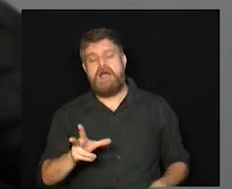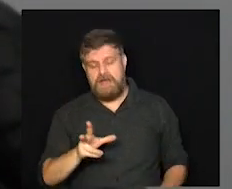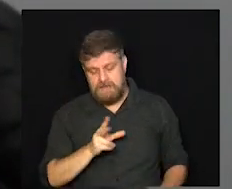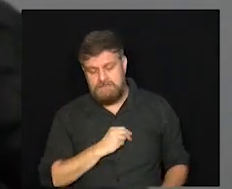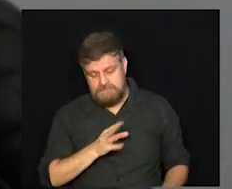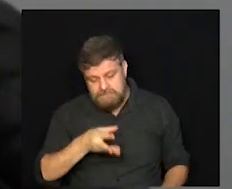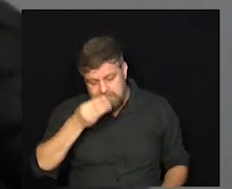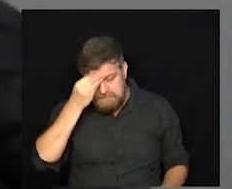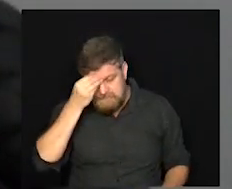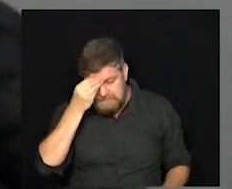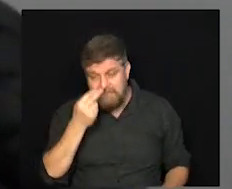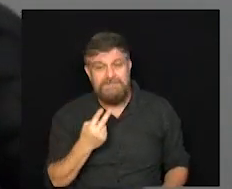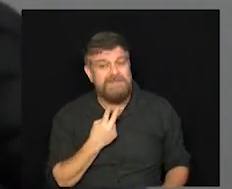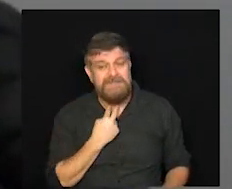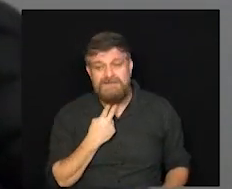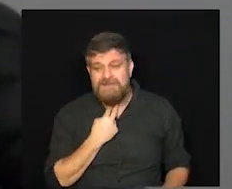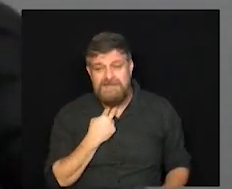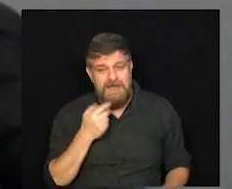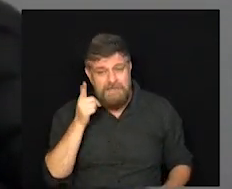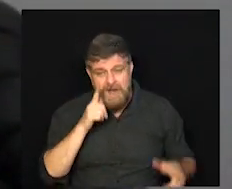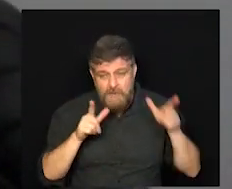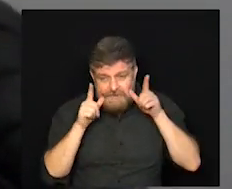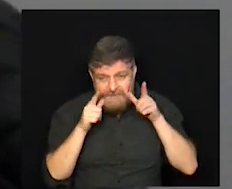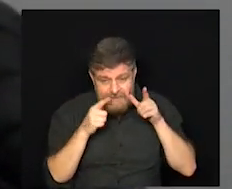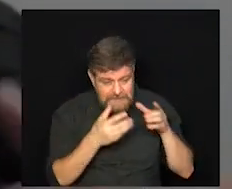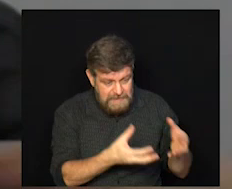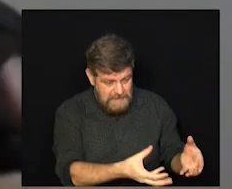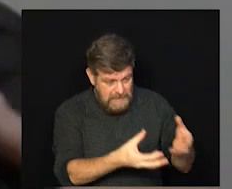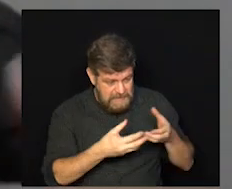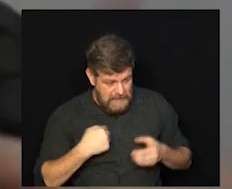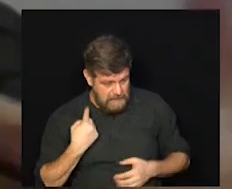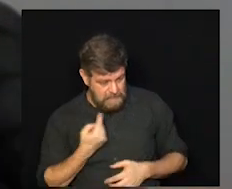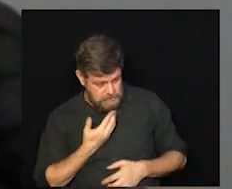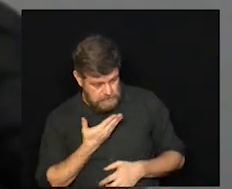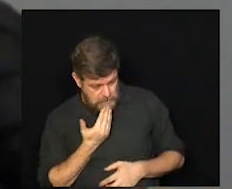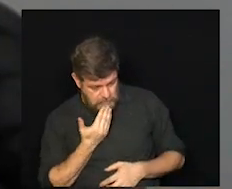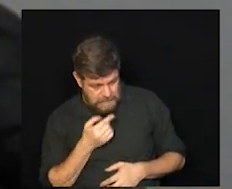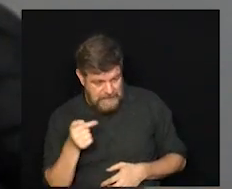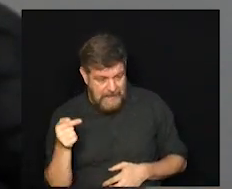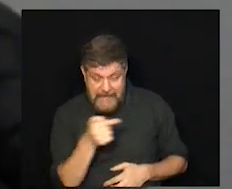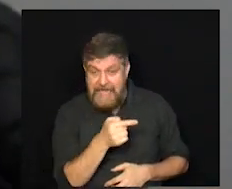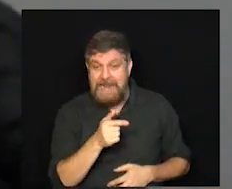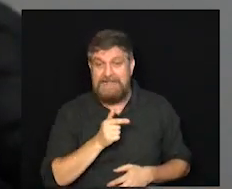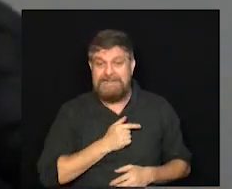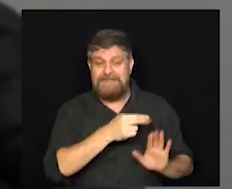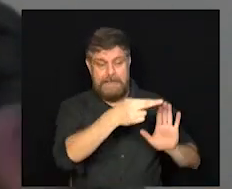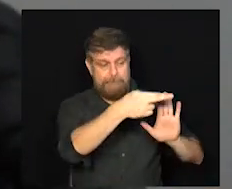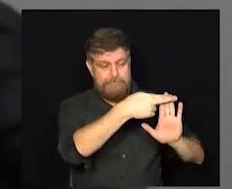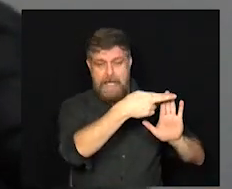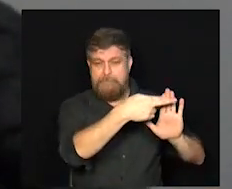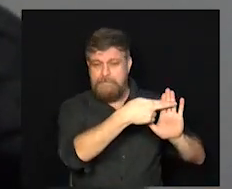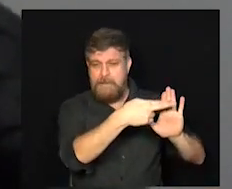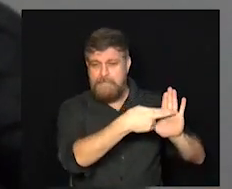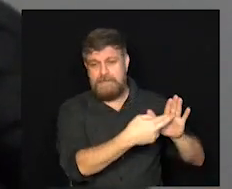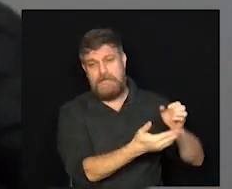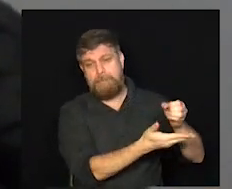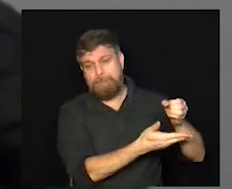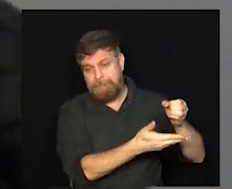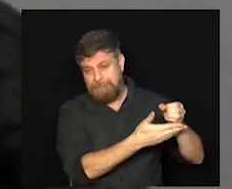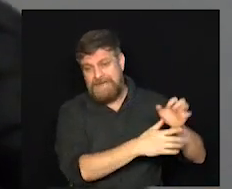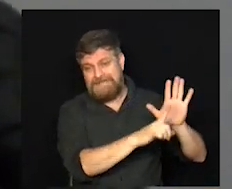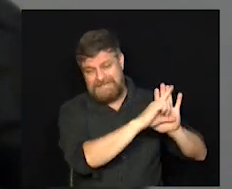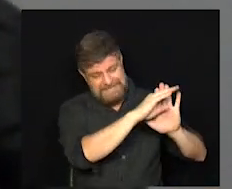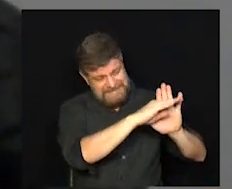de não conseguirmos esse incentivo, porque realmente ela precisa se respaldar de uma série de coisas que